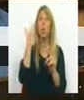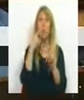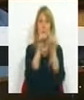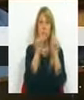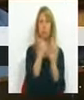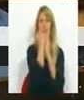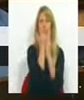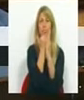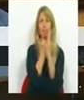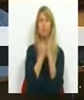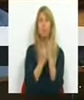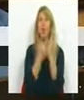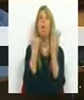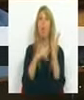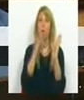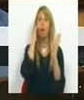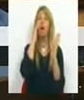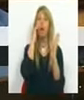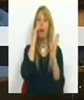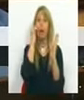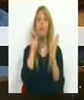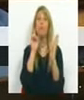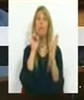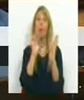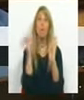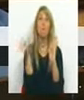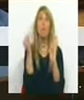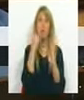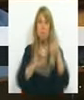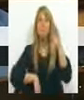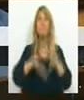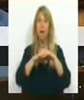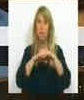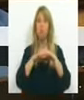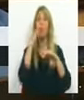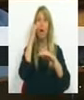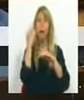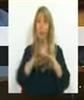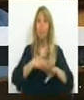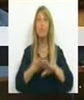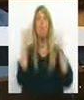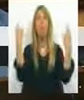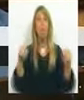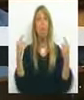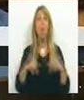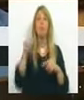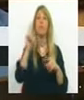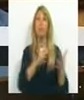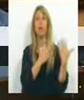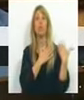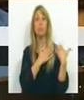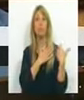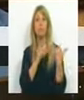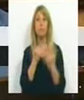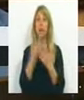houve aqui um agravamento das molduras, quer das mínimas, quer das máximas. Houve ainda a